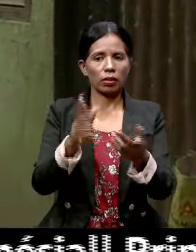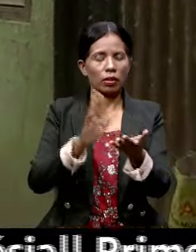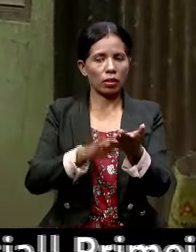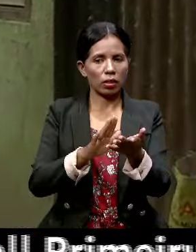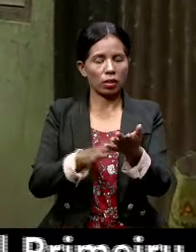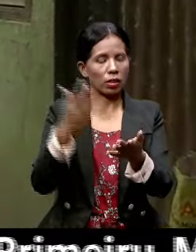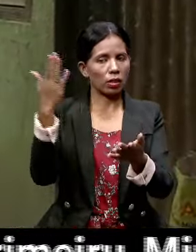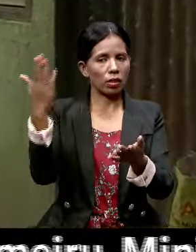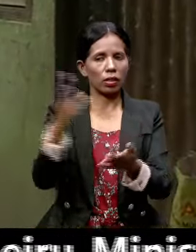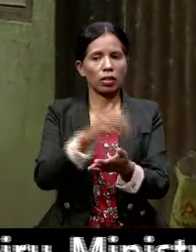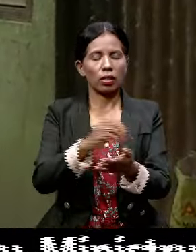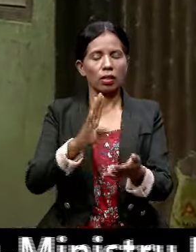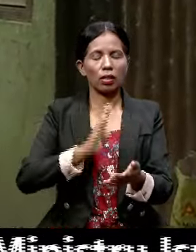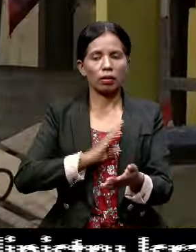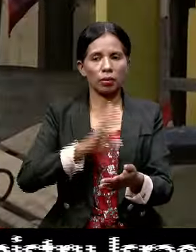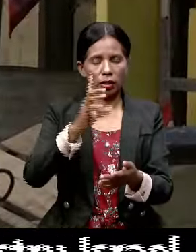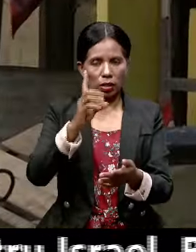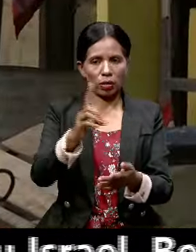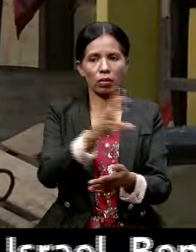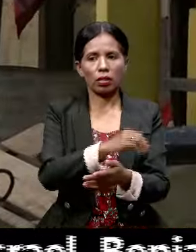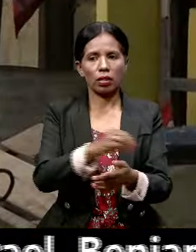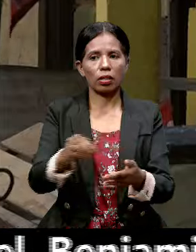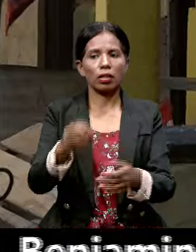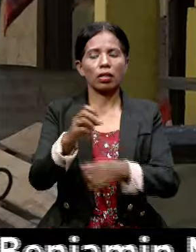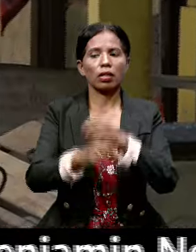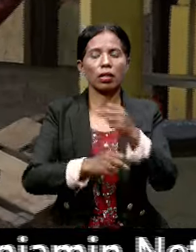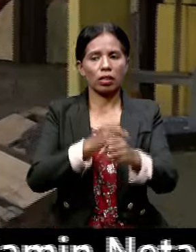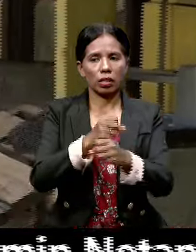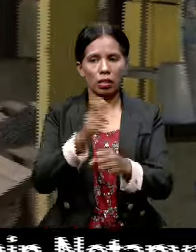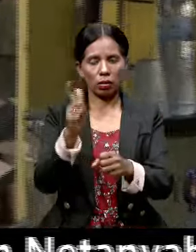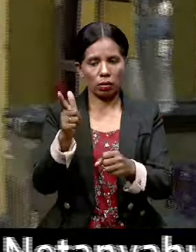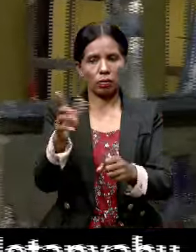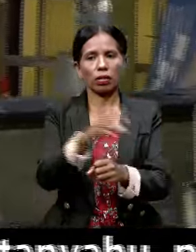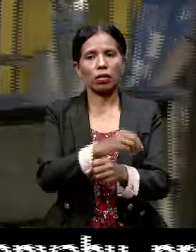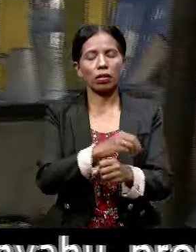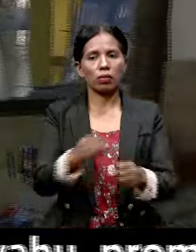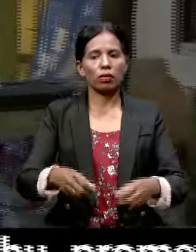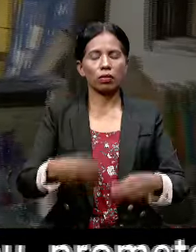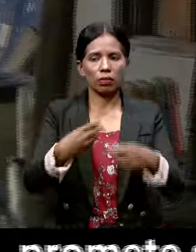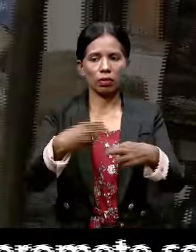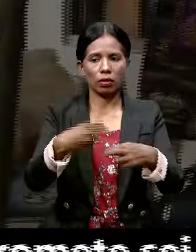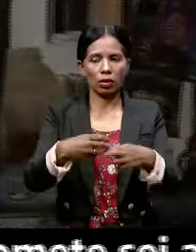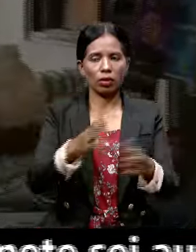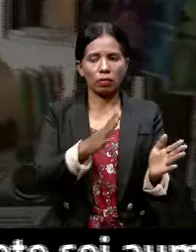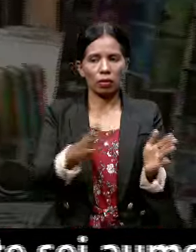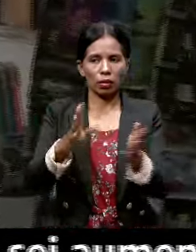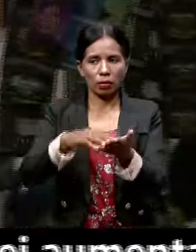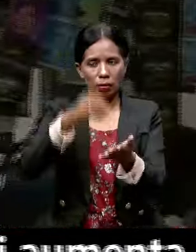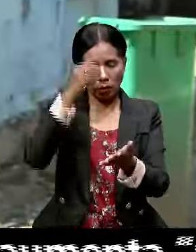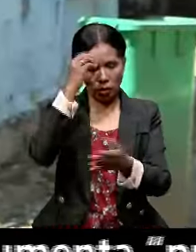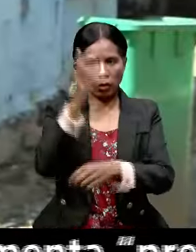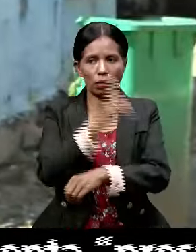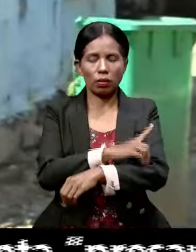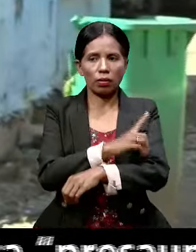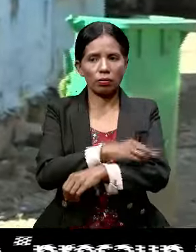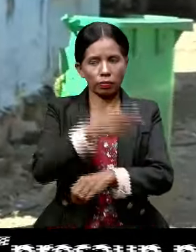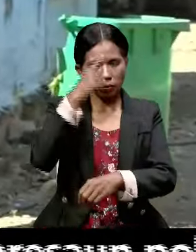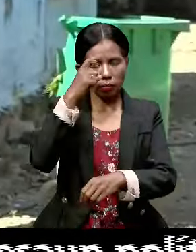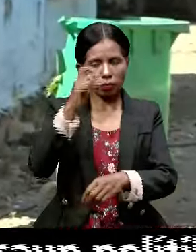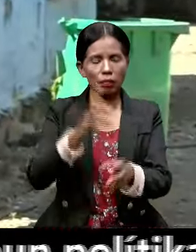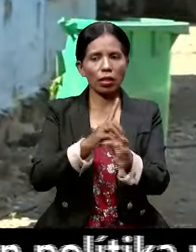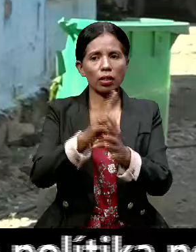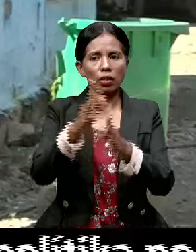escola ensino básico Bidewa Kadiruhun durante tinan ronulu ona onde interrompe processo aprendizagem lor-loron. Tambah ne